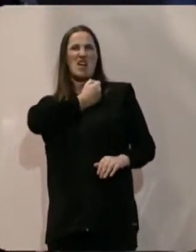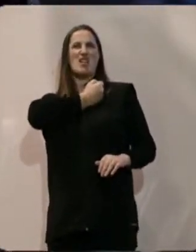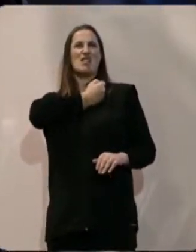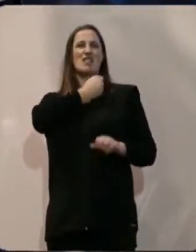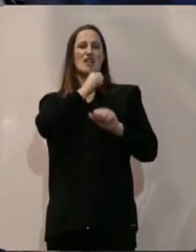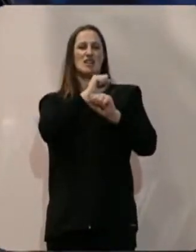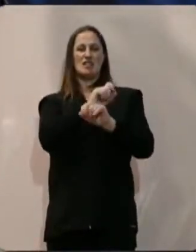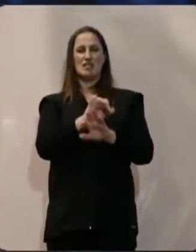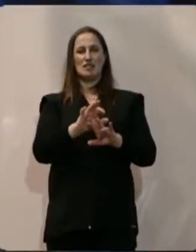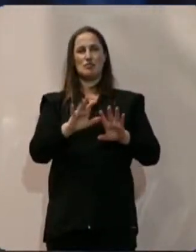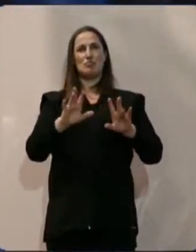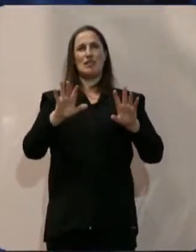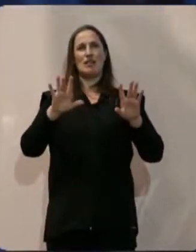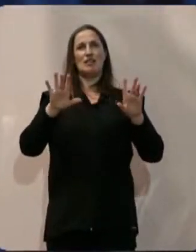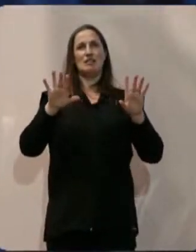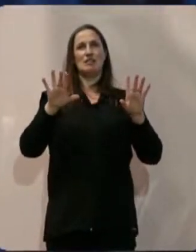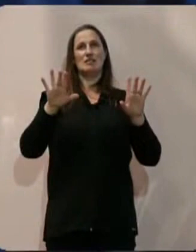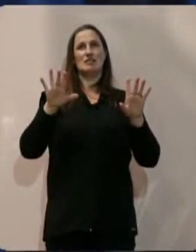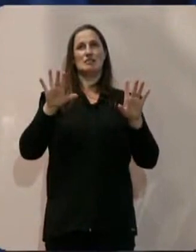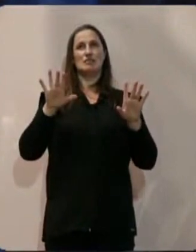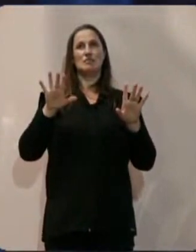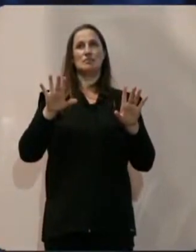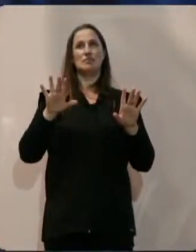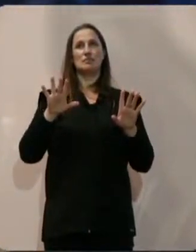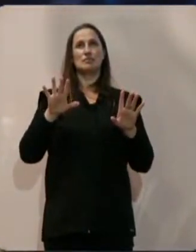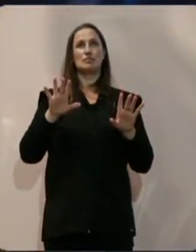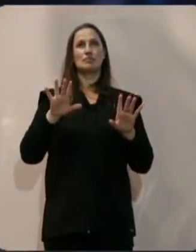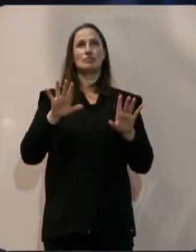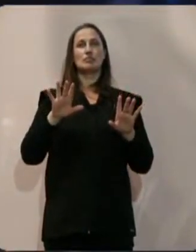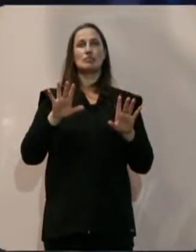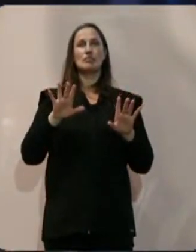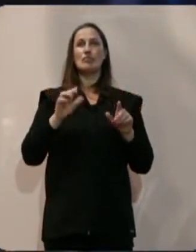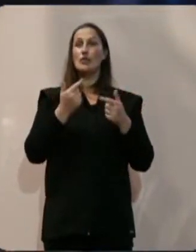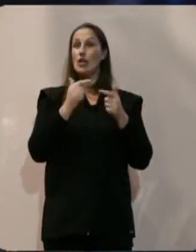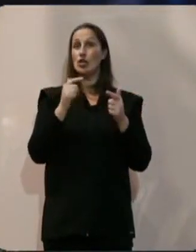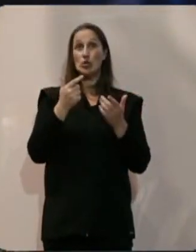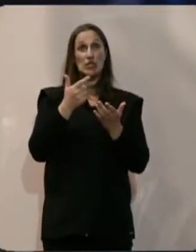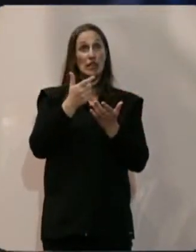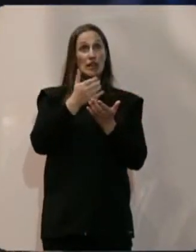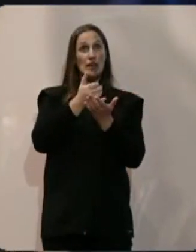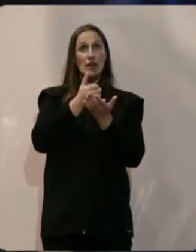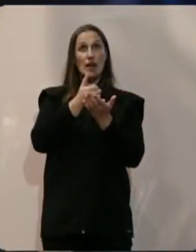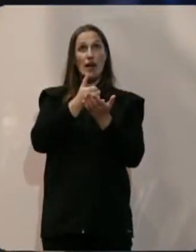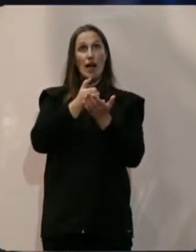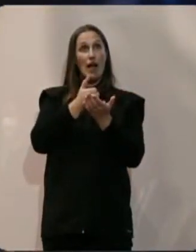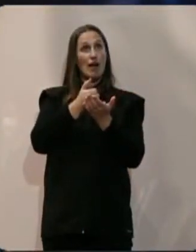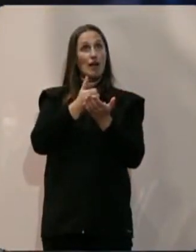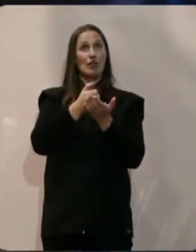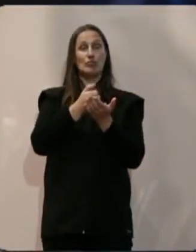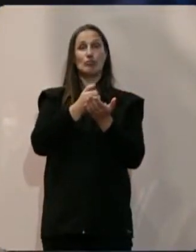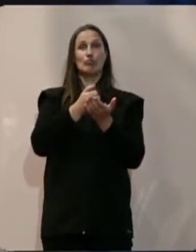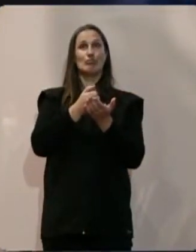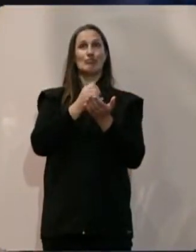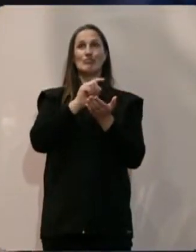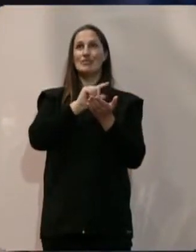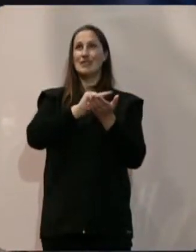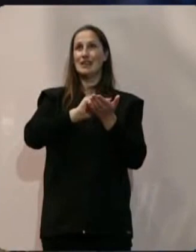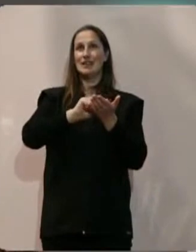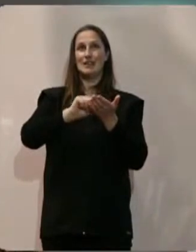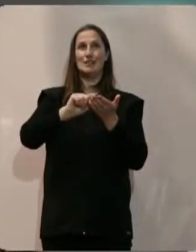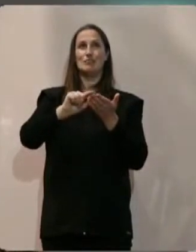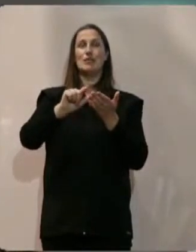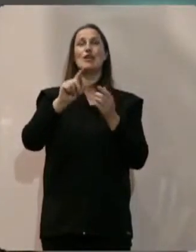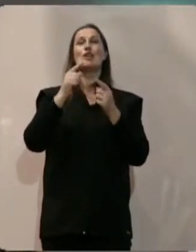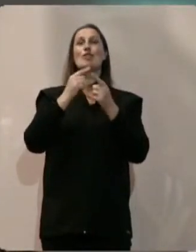se espalha. E não tem álcool gel que faça sair, porque